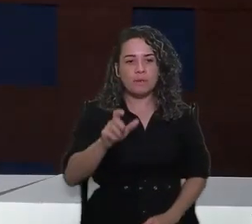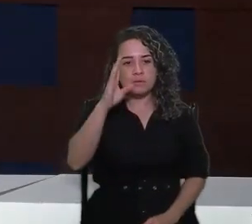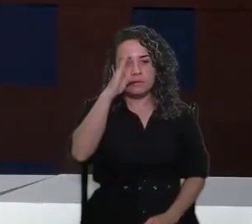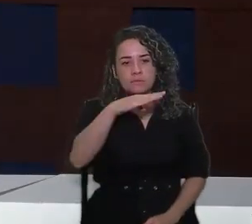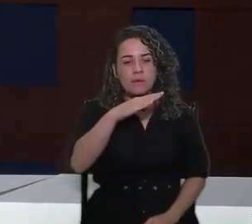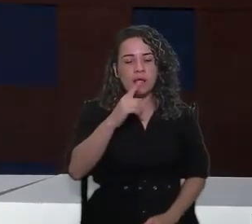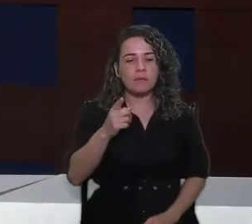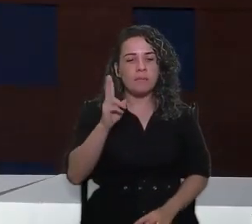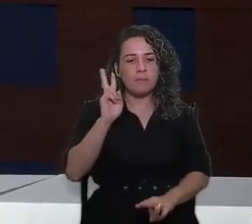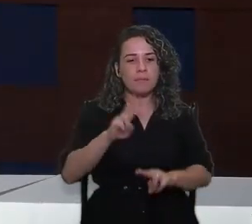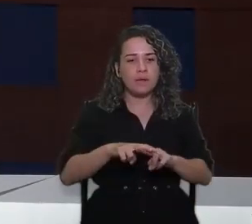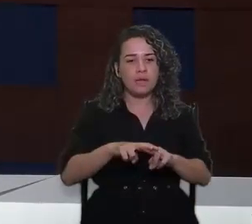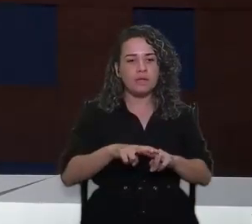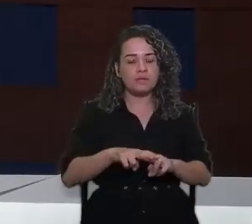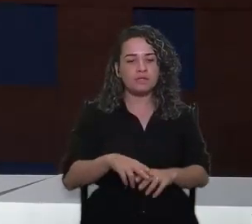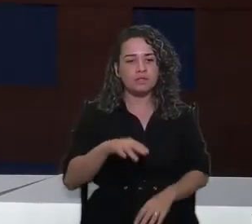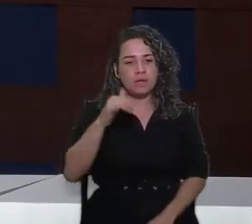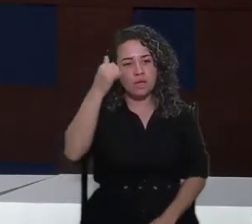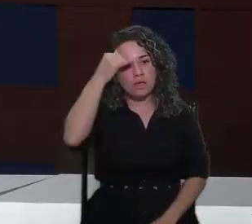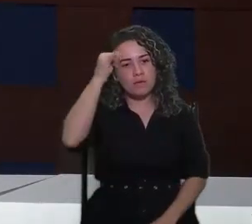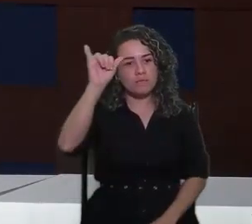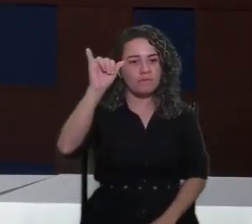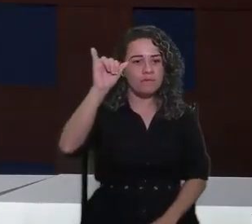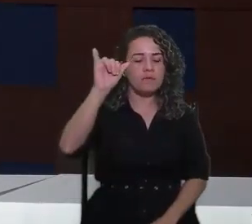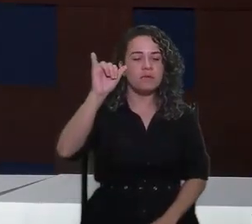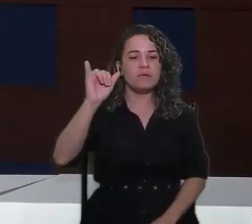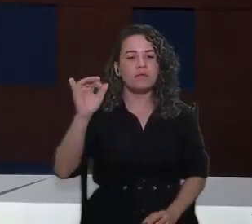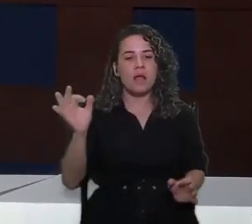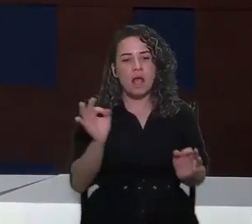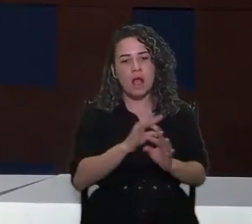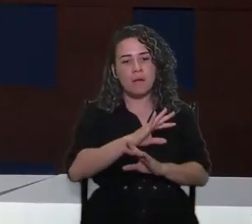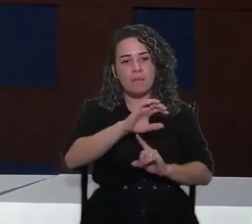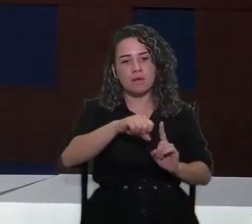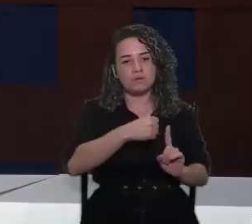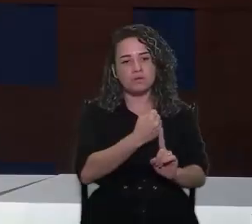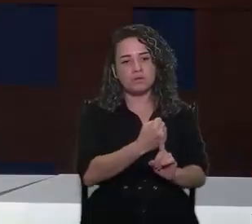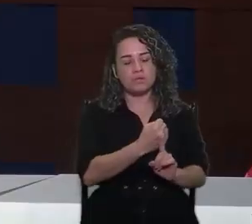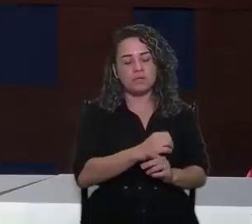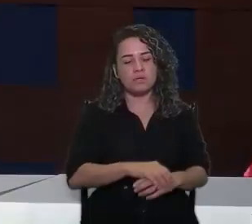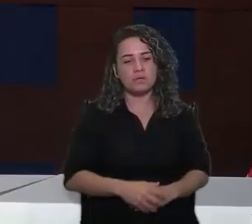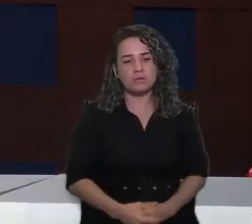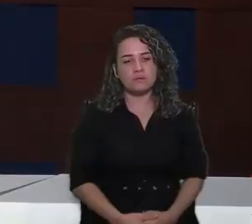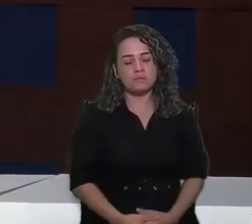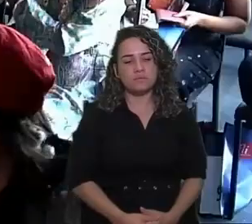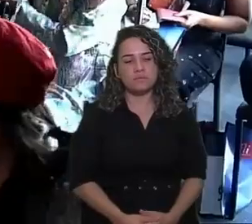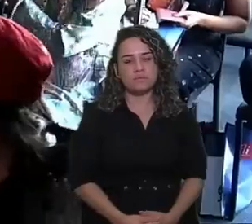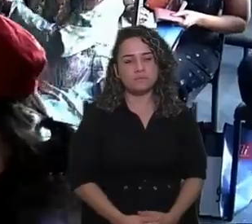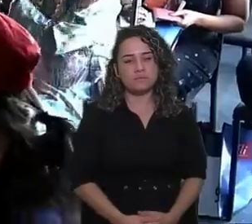destruam a sociedade. É isso que a gente quer. Para começo, acho que está bom.